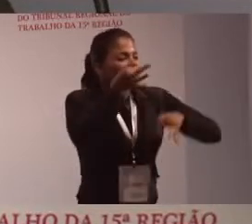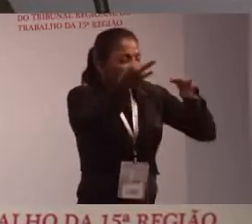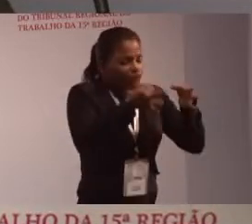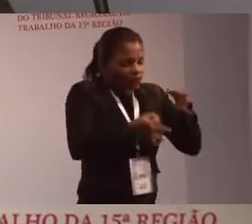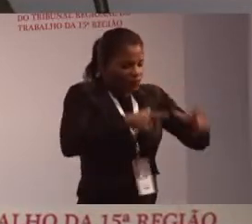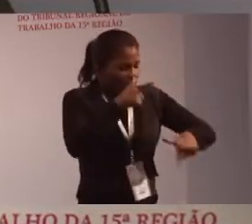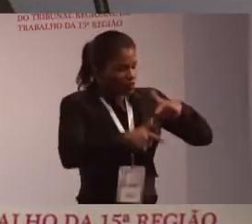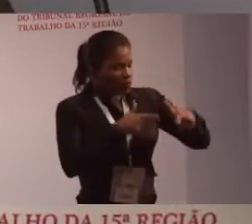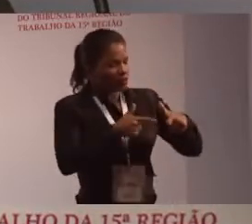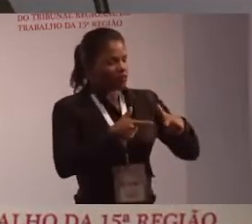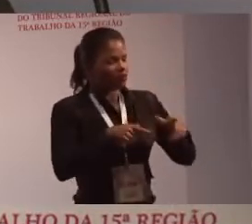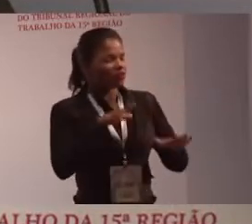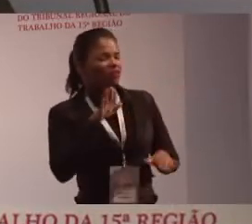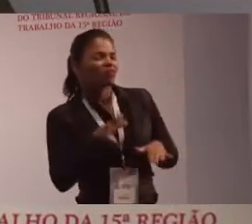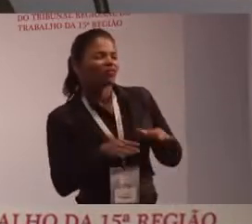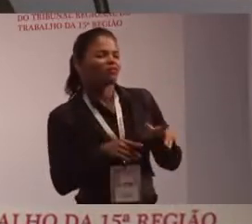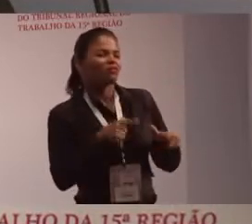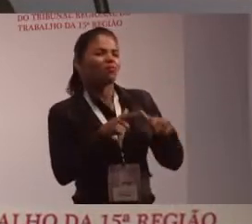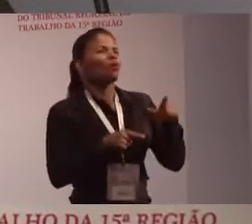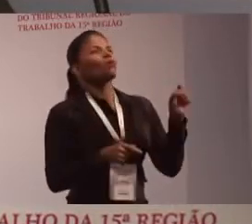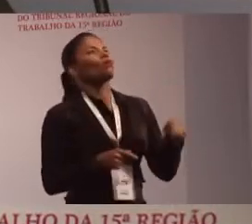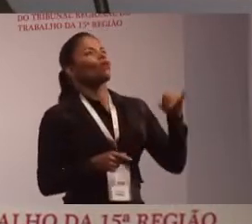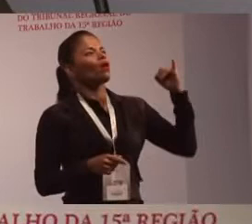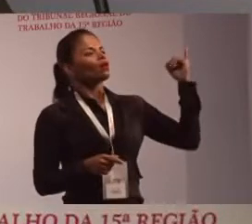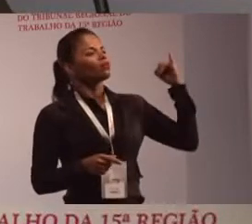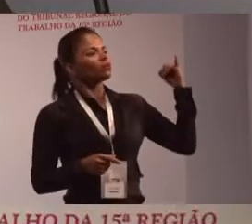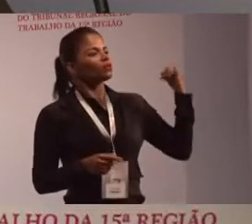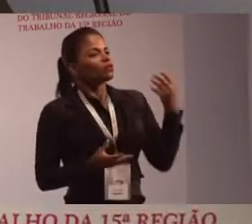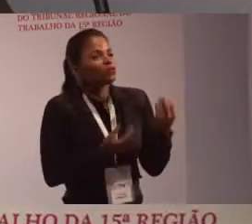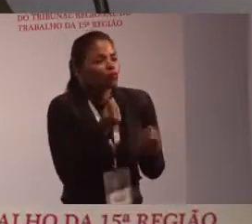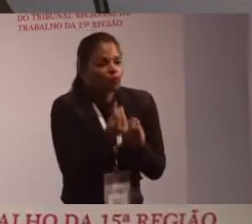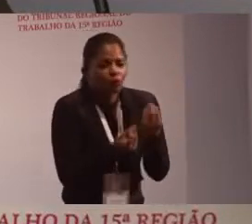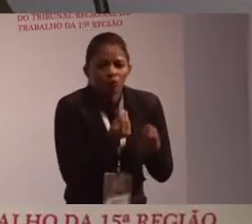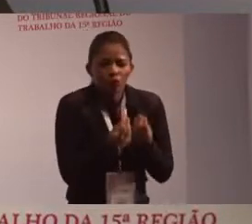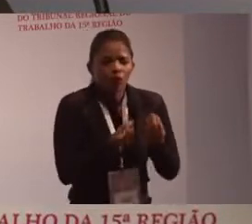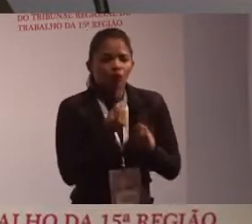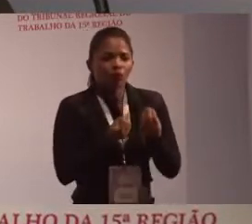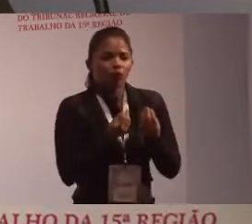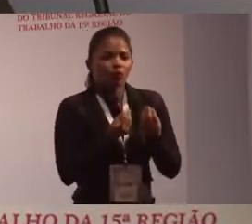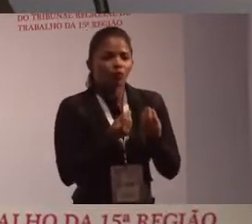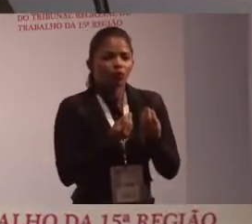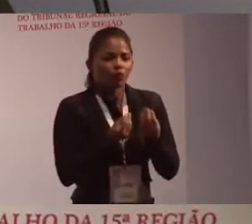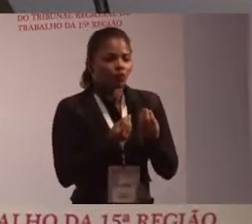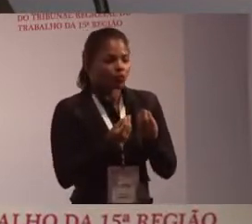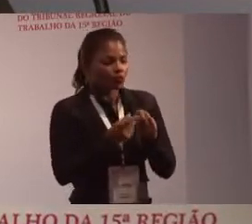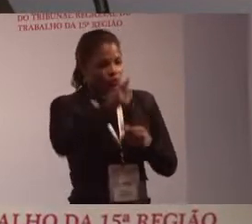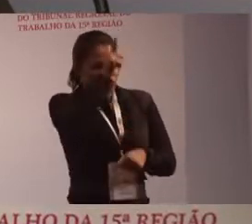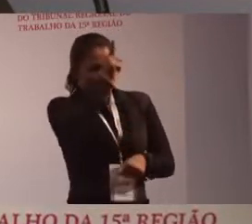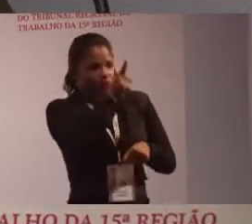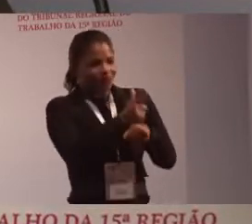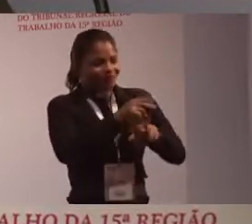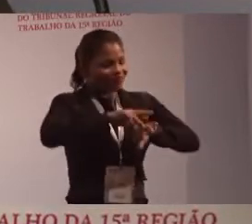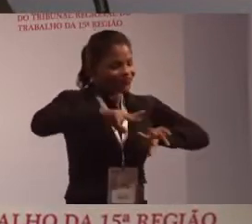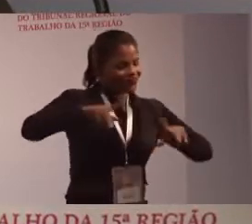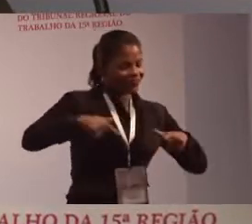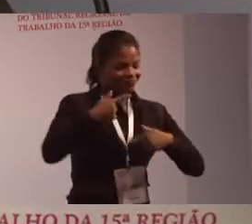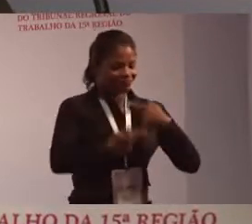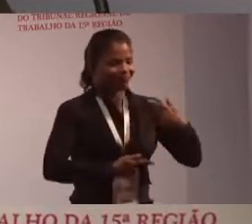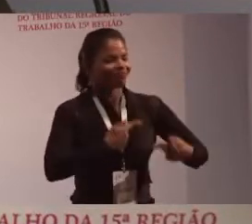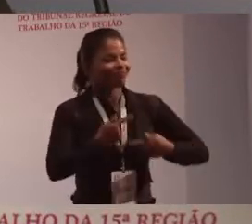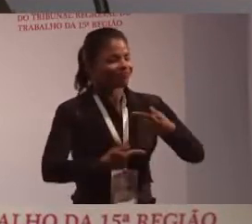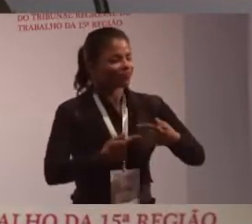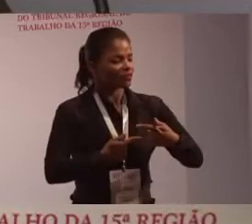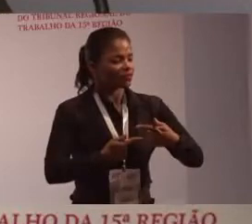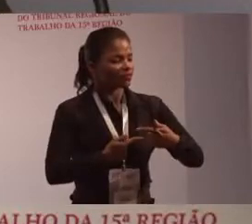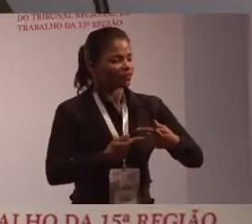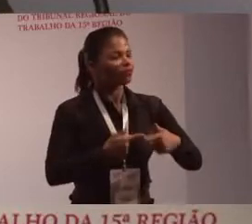trabalho não seja a coisa mais importante para mim. E como é que a gente vai lidar com isso, sendo que as lideranças vêm de uma outra geração, onde o trabalho era a coisa